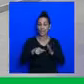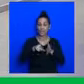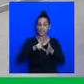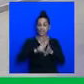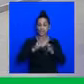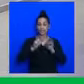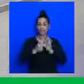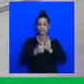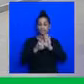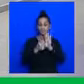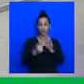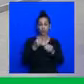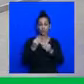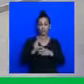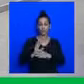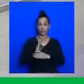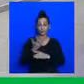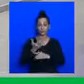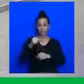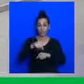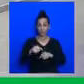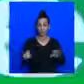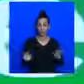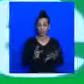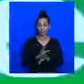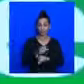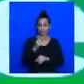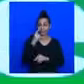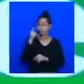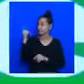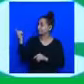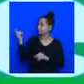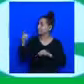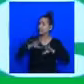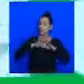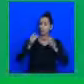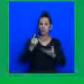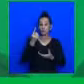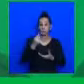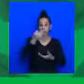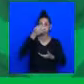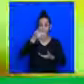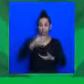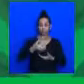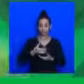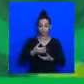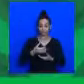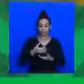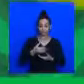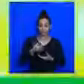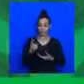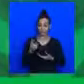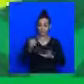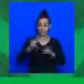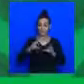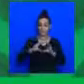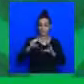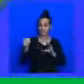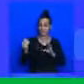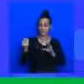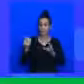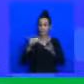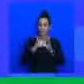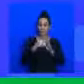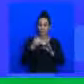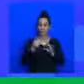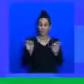Antes, eu vou te mostrar como vai funcionar tudo por aqui. O nosso globo número 1 está preparado para o sorteio. O suporte está carregado com 60 bolas numeradas de 01